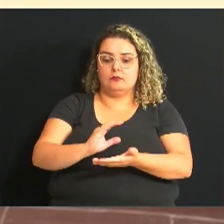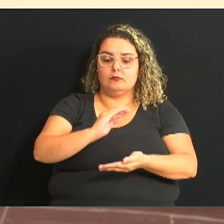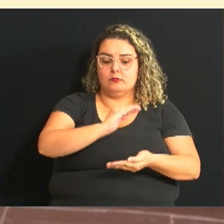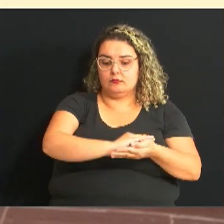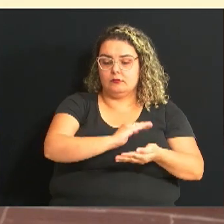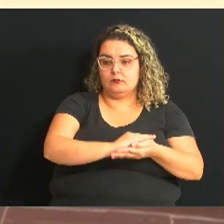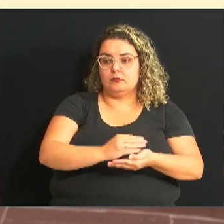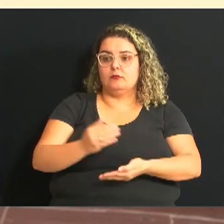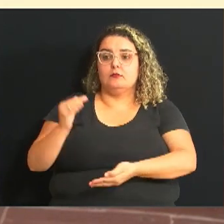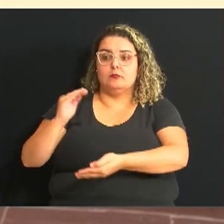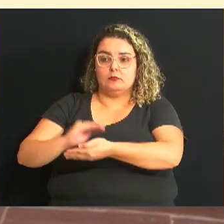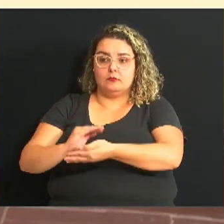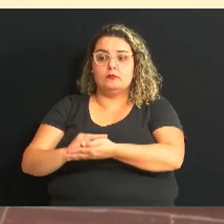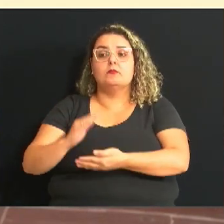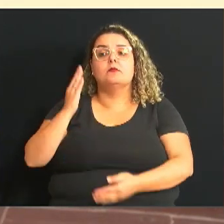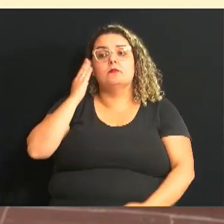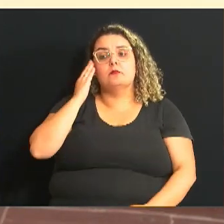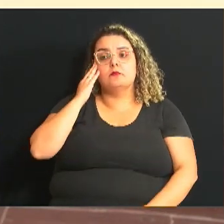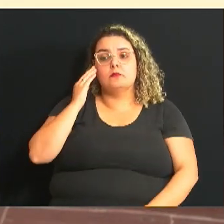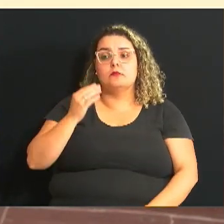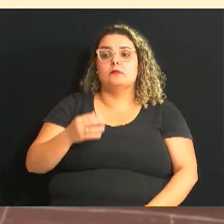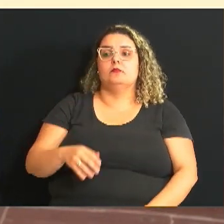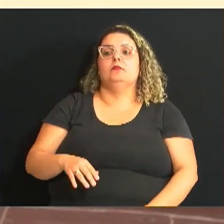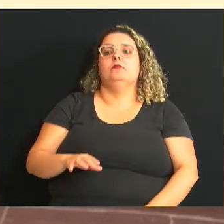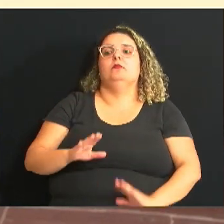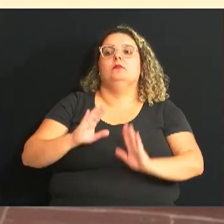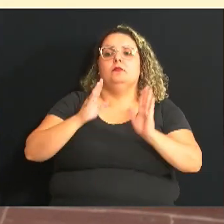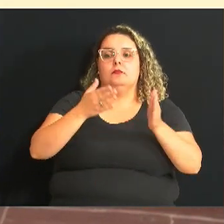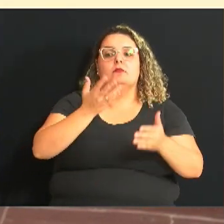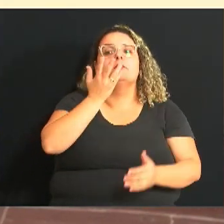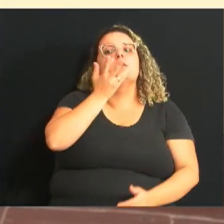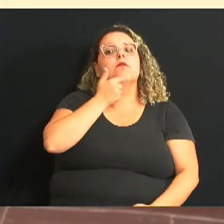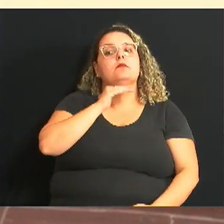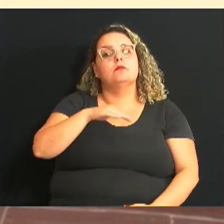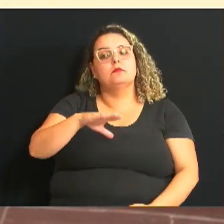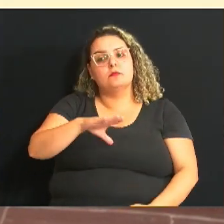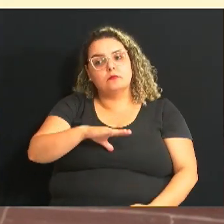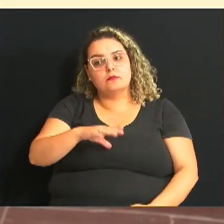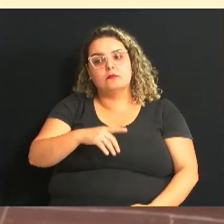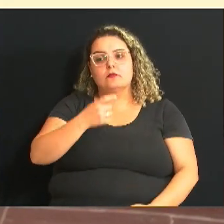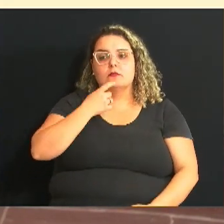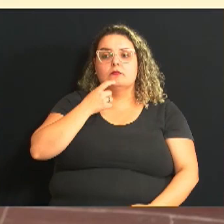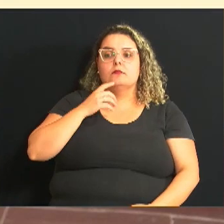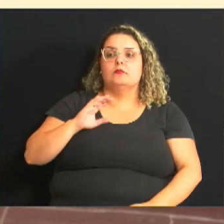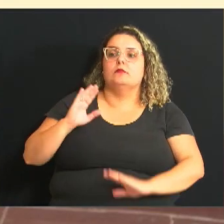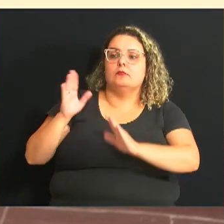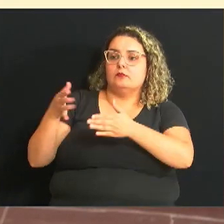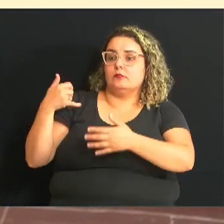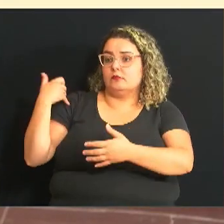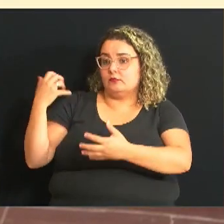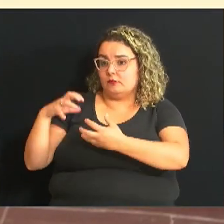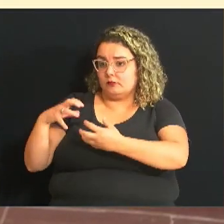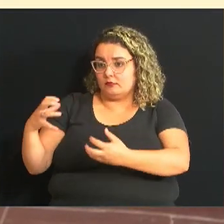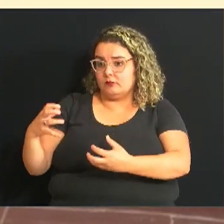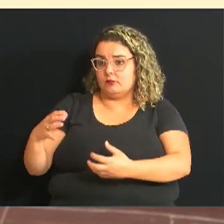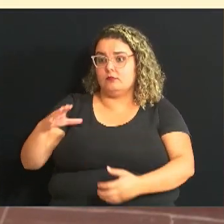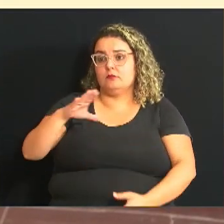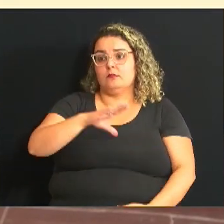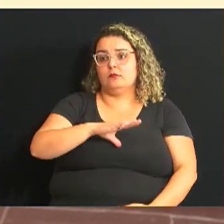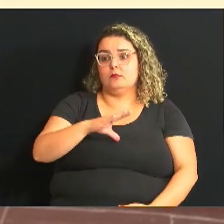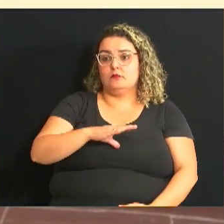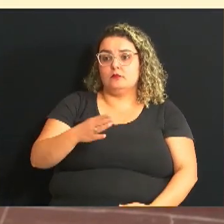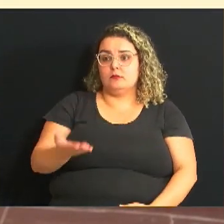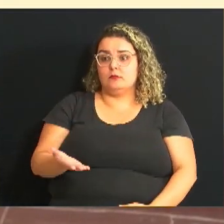ser aplicado. Vai ser aplicado em prol das crianças no município, em prol das pessoas idosas do município